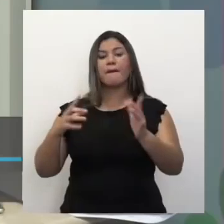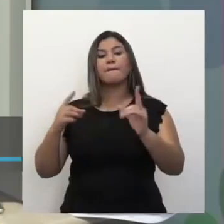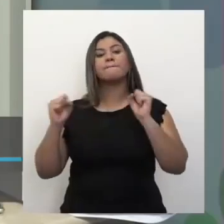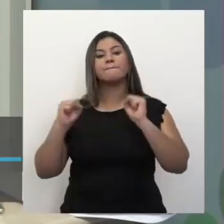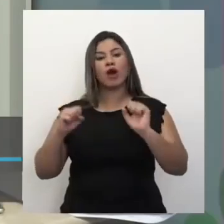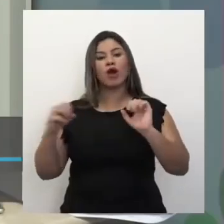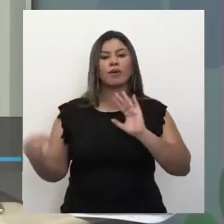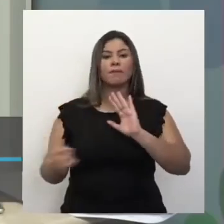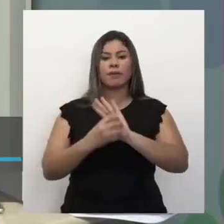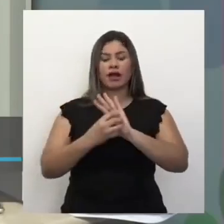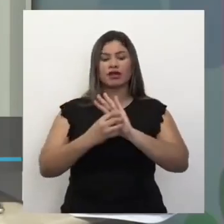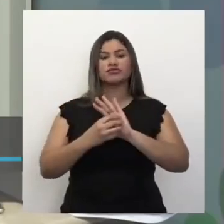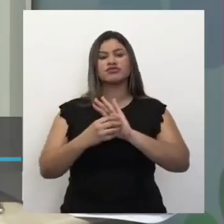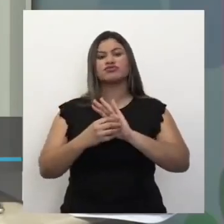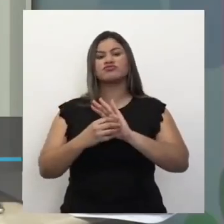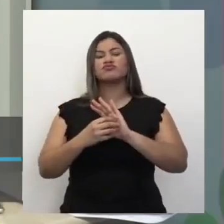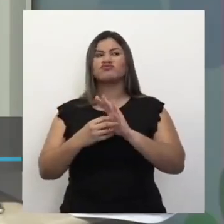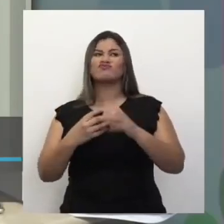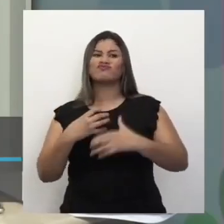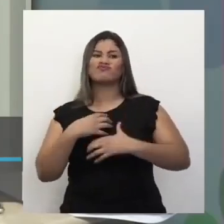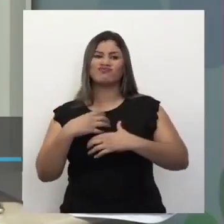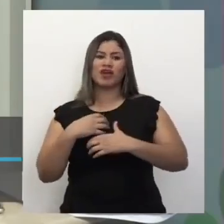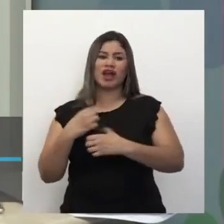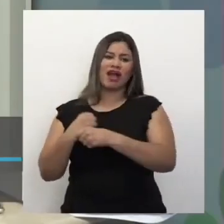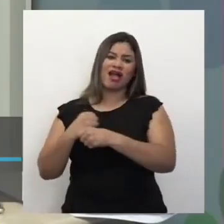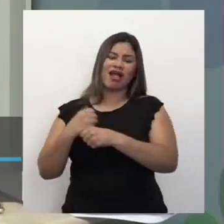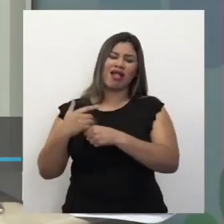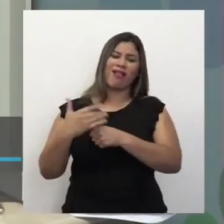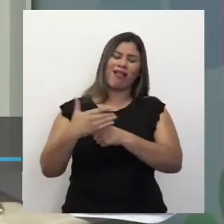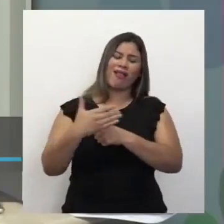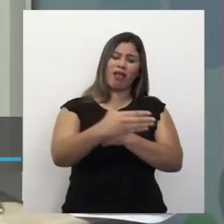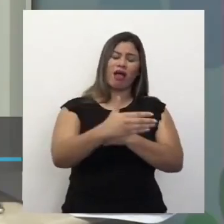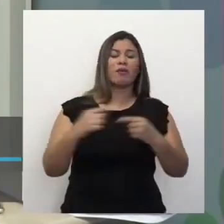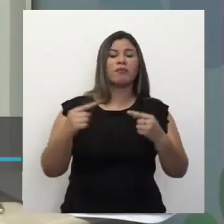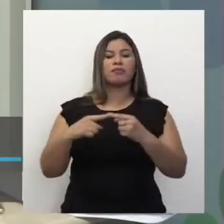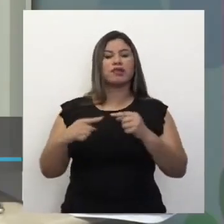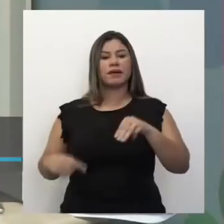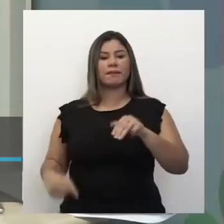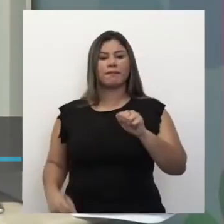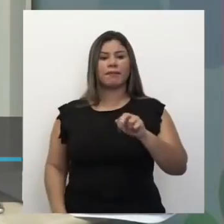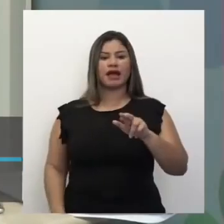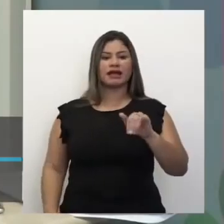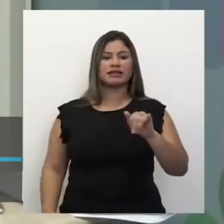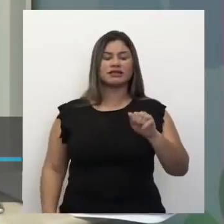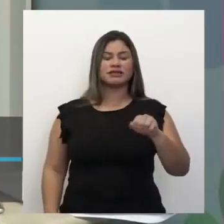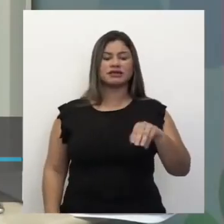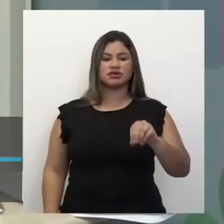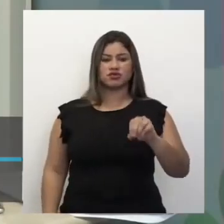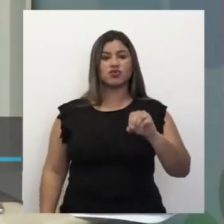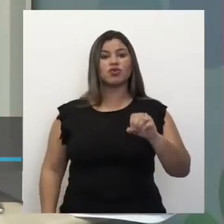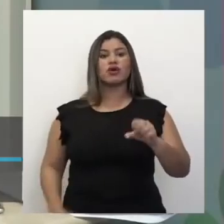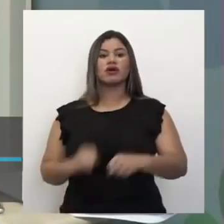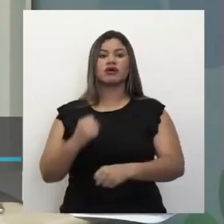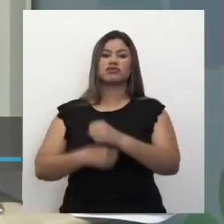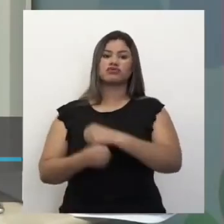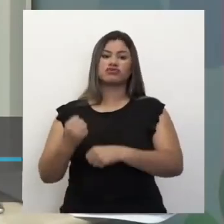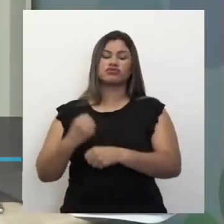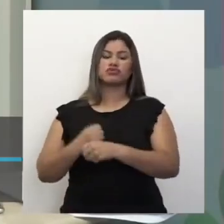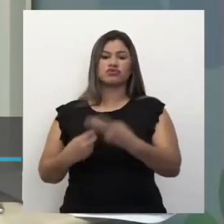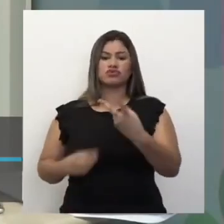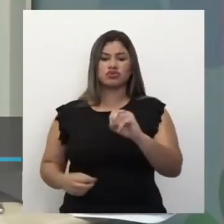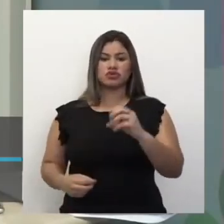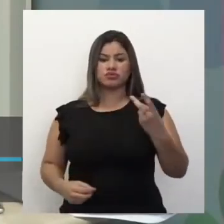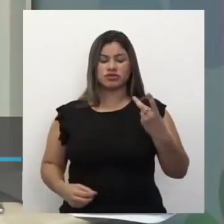impactos que serão sentidos por vários anos, como ocorrido em Mariana, por exemplo, em 2015. Também sofreu uma ruptura de uma barragem, causando